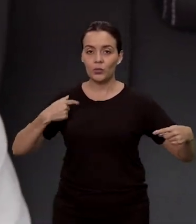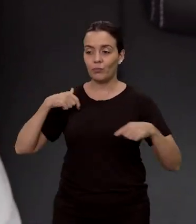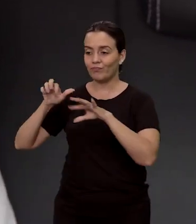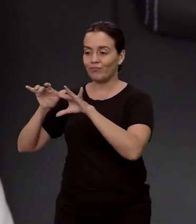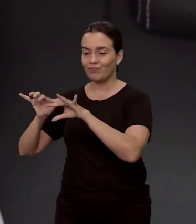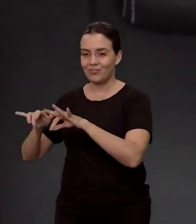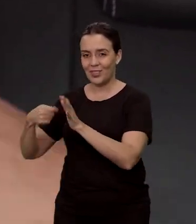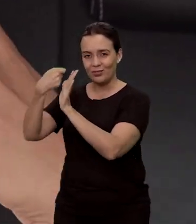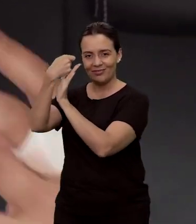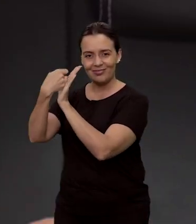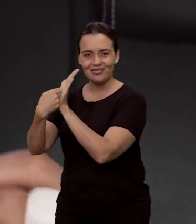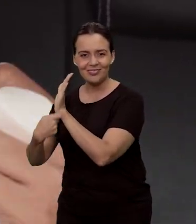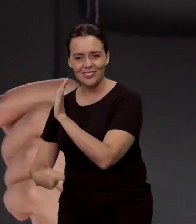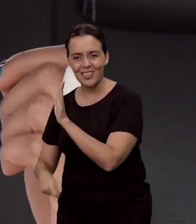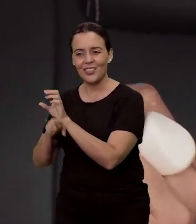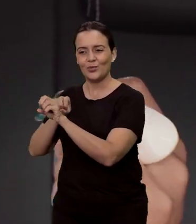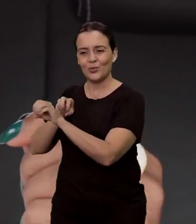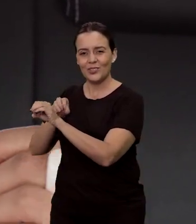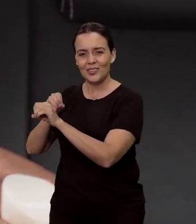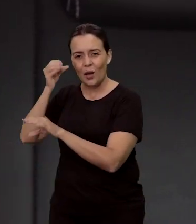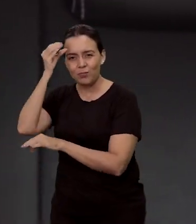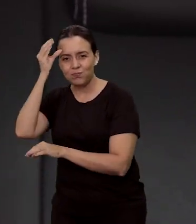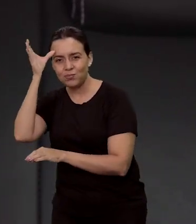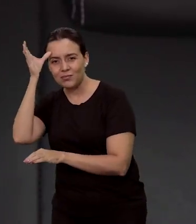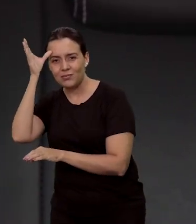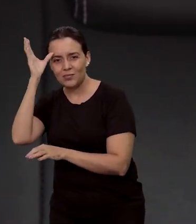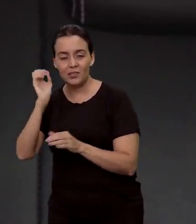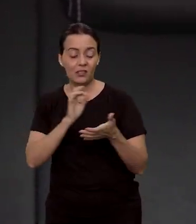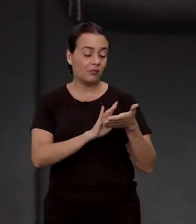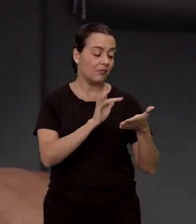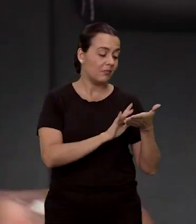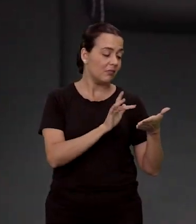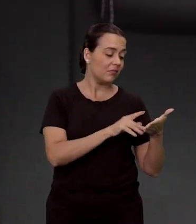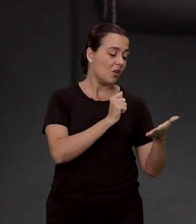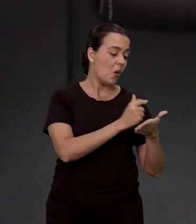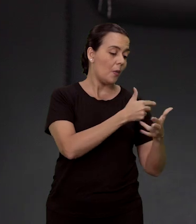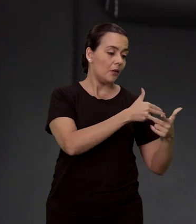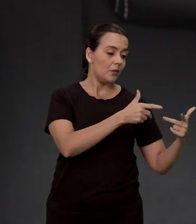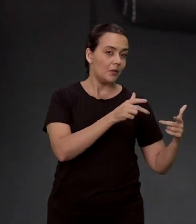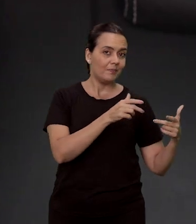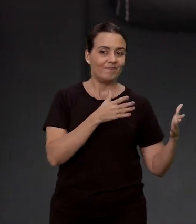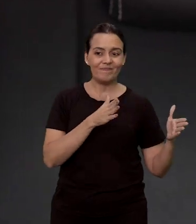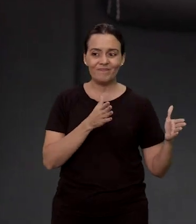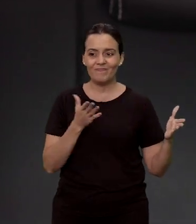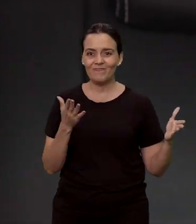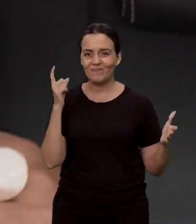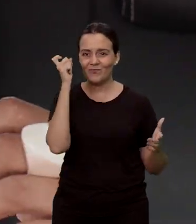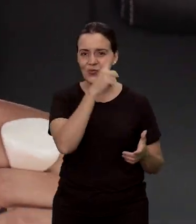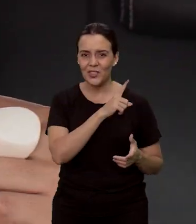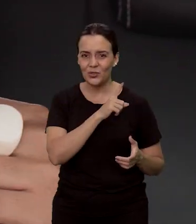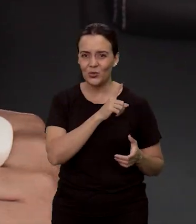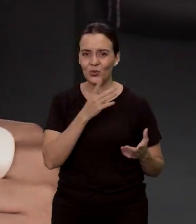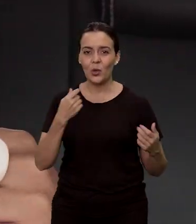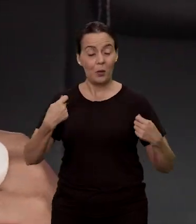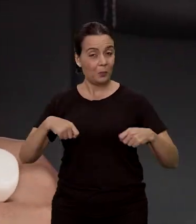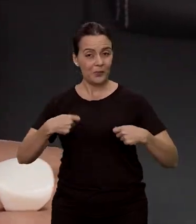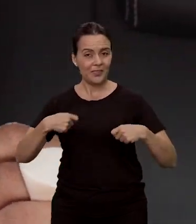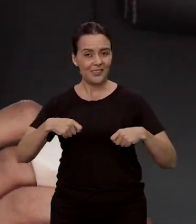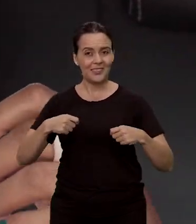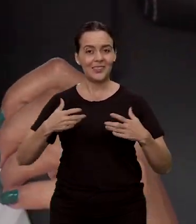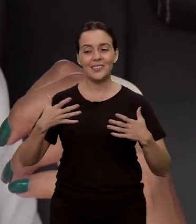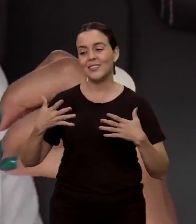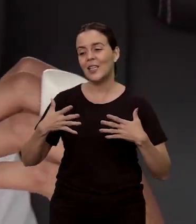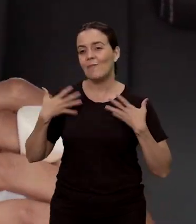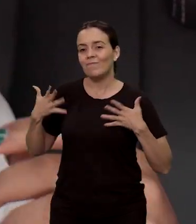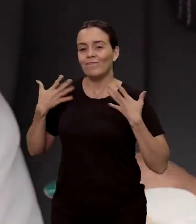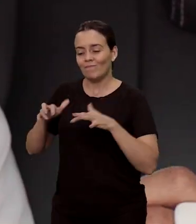atenção. Então, hoje eu preciso refinar bastante meu conteúdo para conseguir dialogar com as juventudes. Então, trazer um pouco de humor,